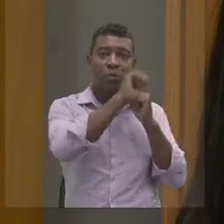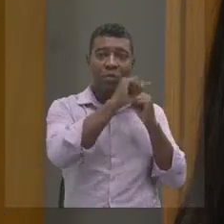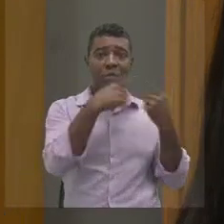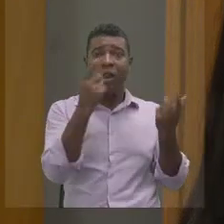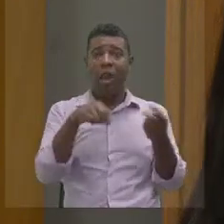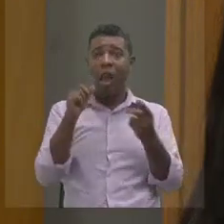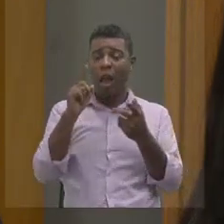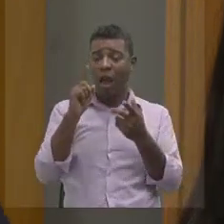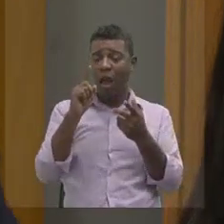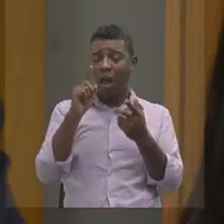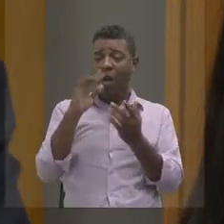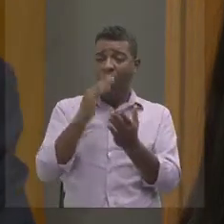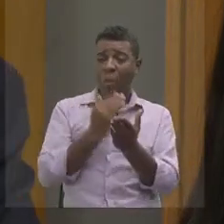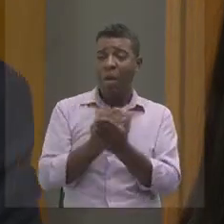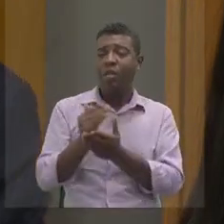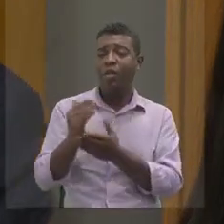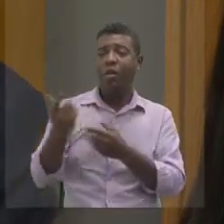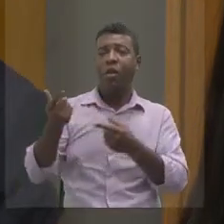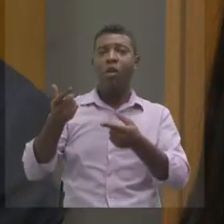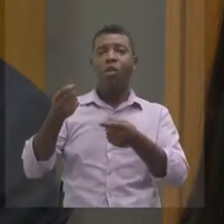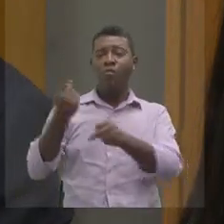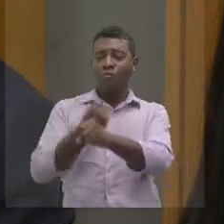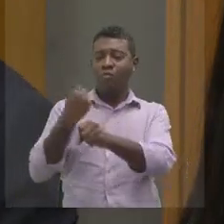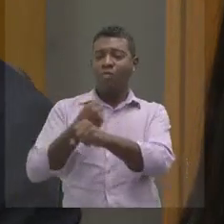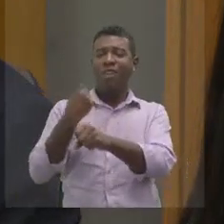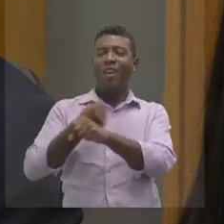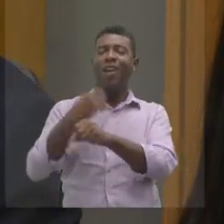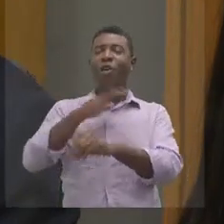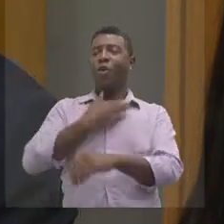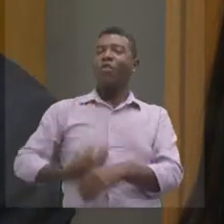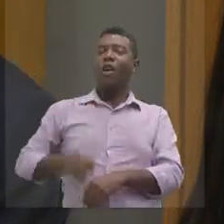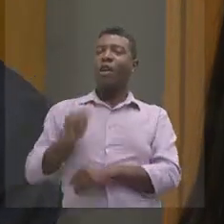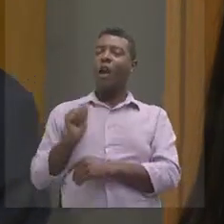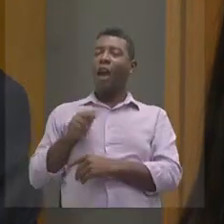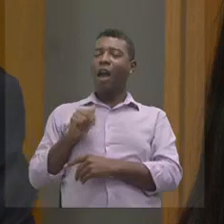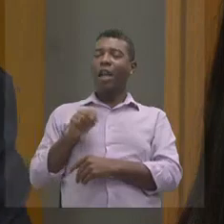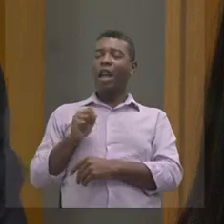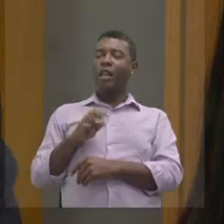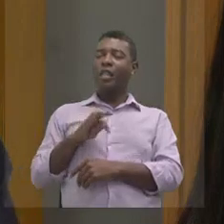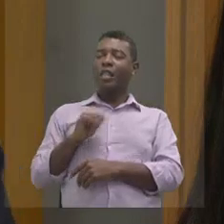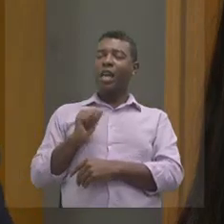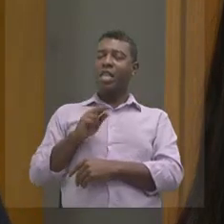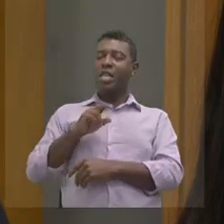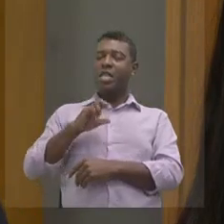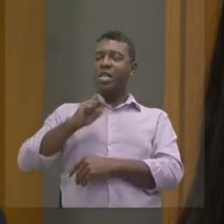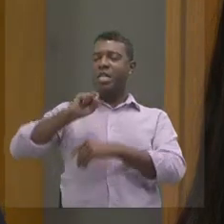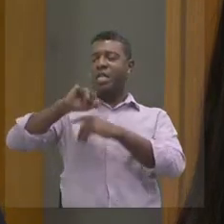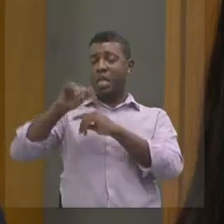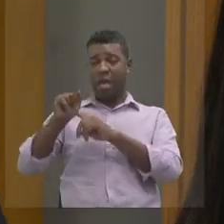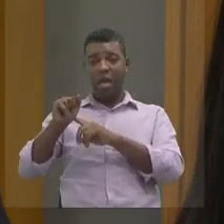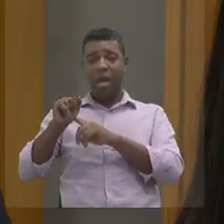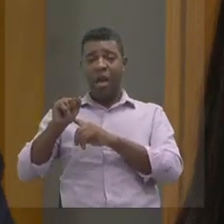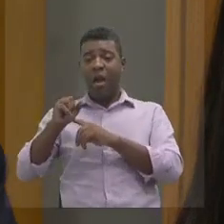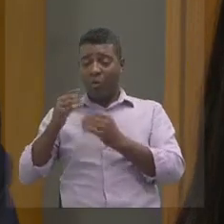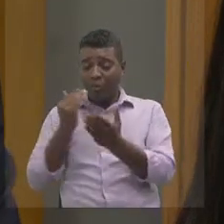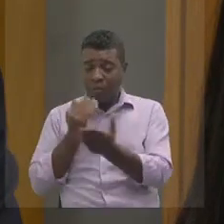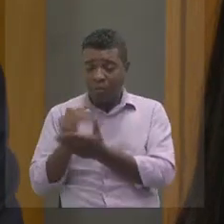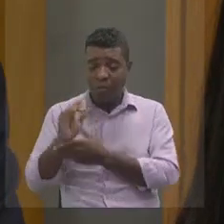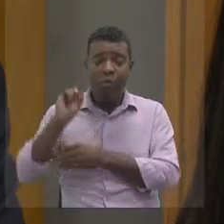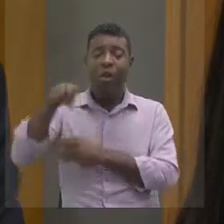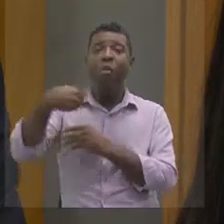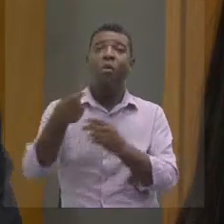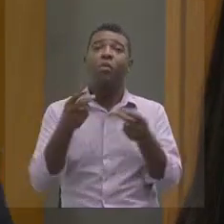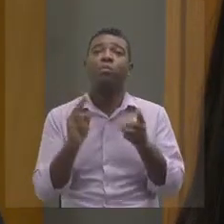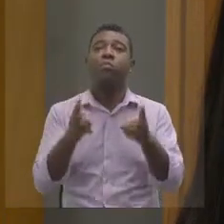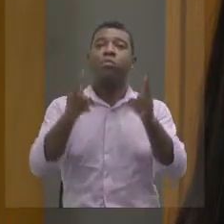governo Anastasia e que depois não teve sequência no governo seguinte e